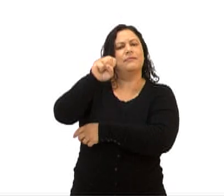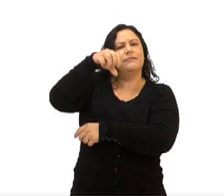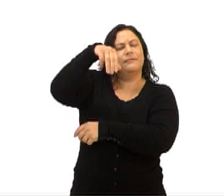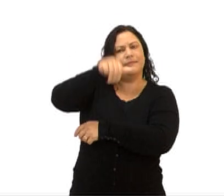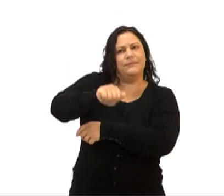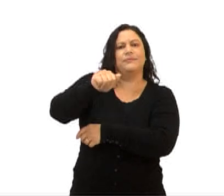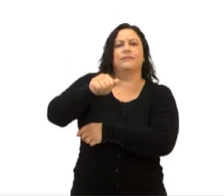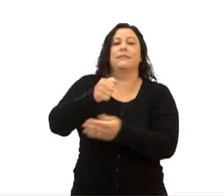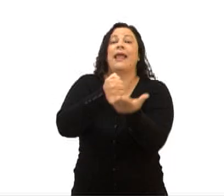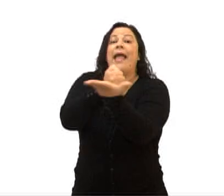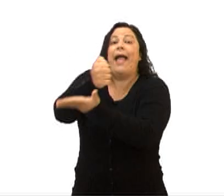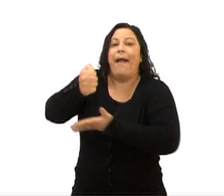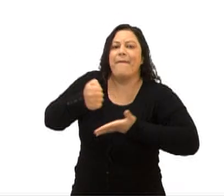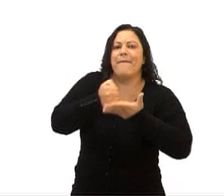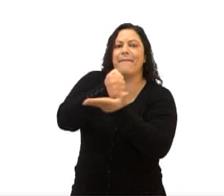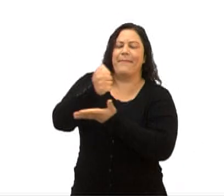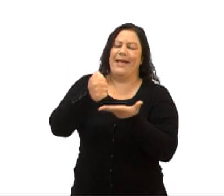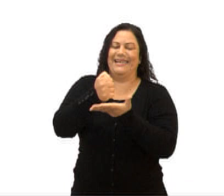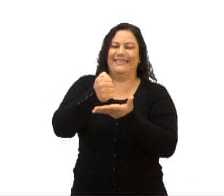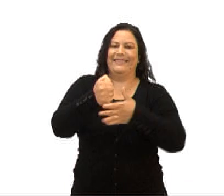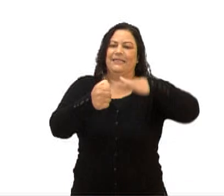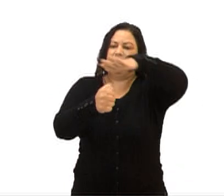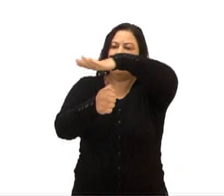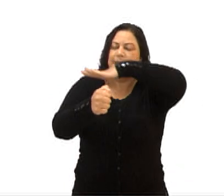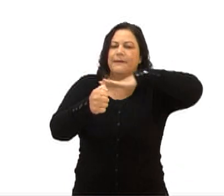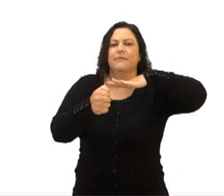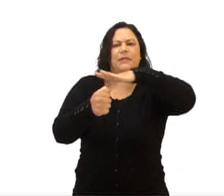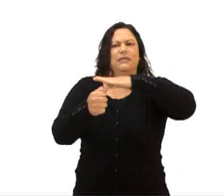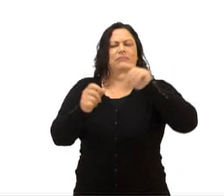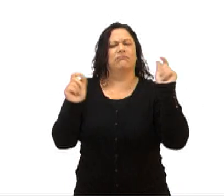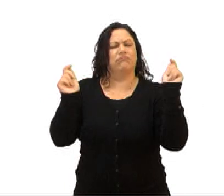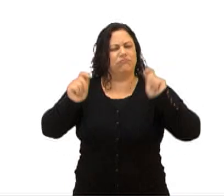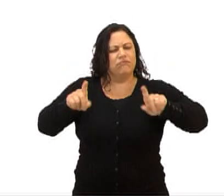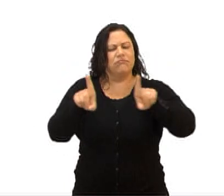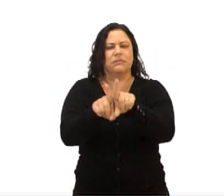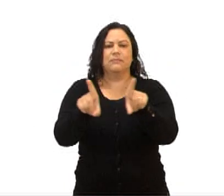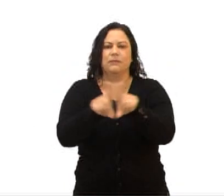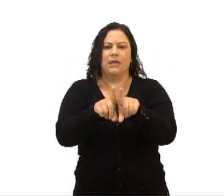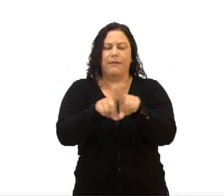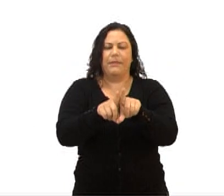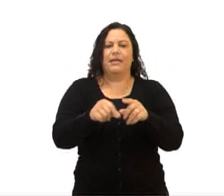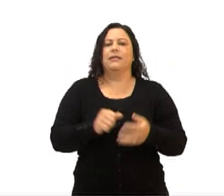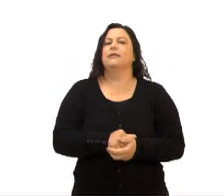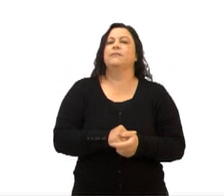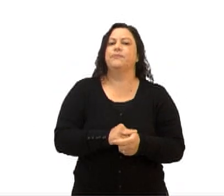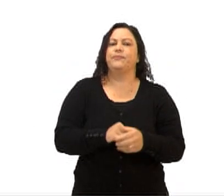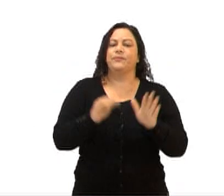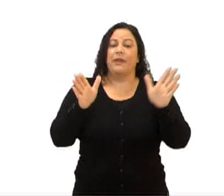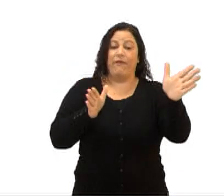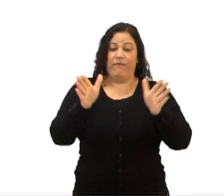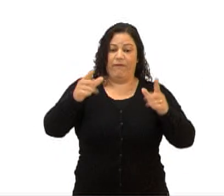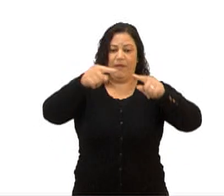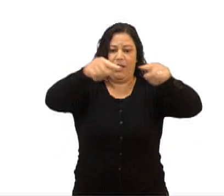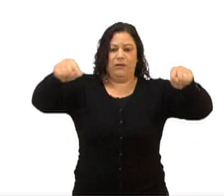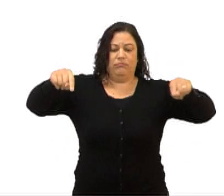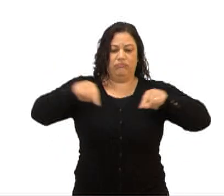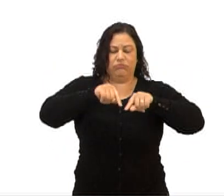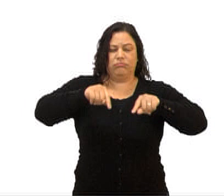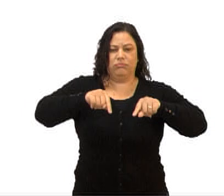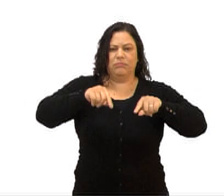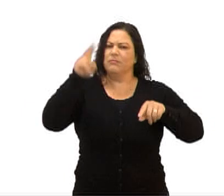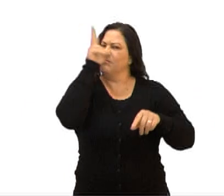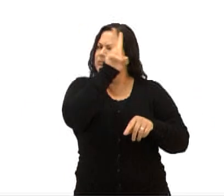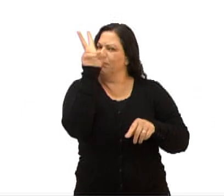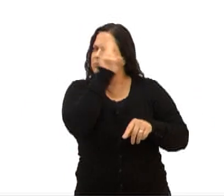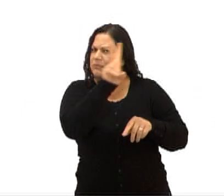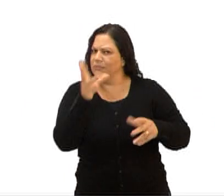base inferior, formado por polígonos, né? Faces laterais, paralelogramos. Lembram disso?